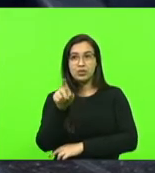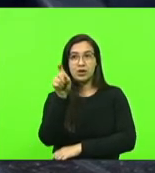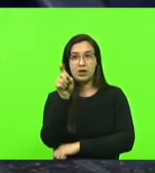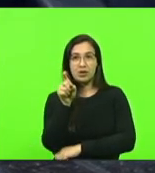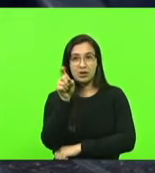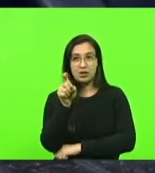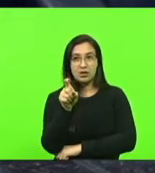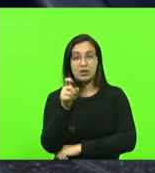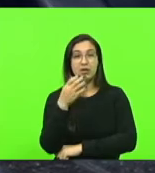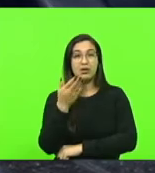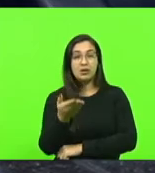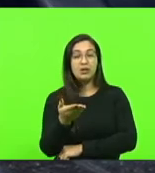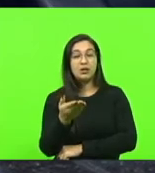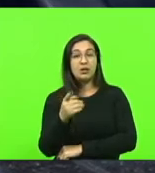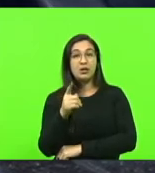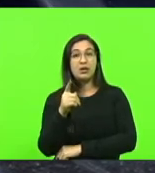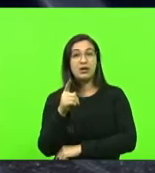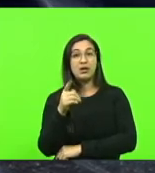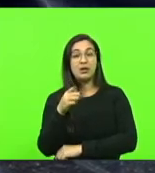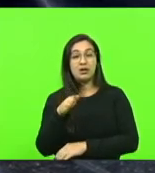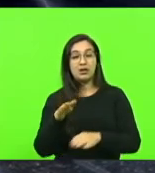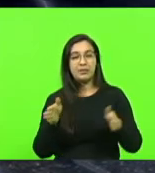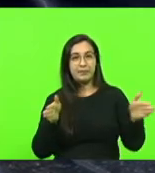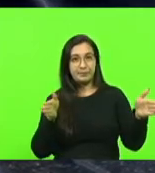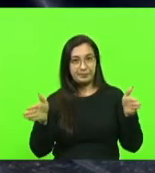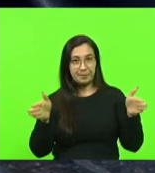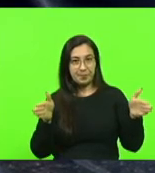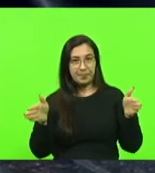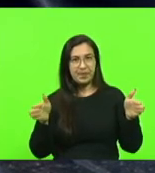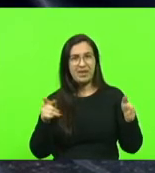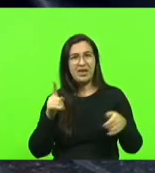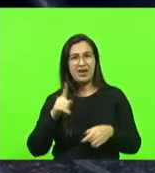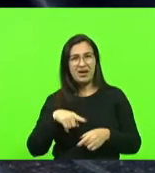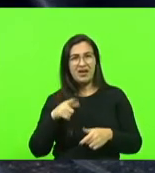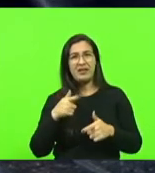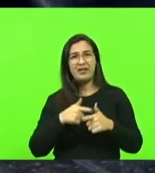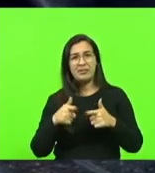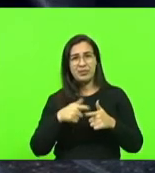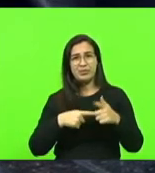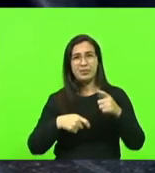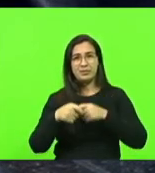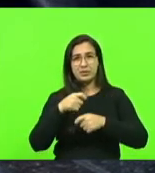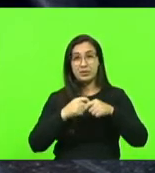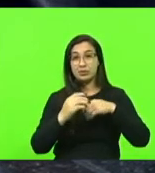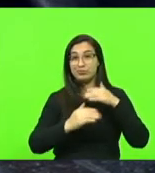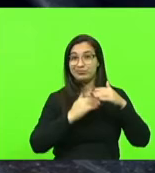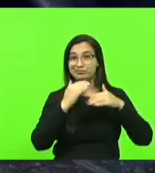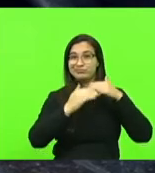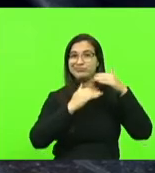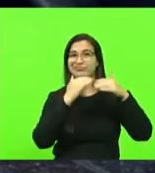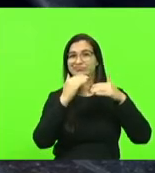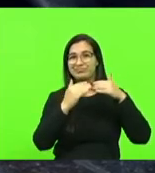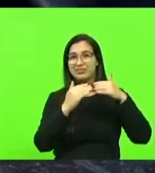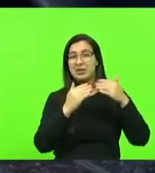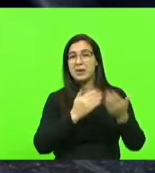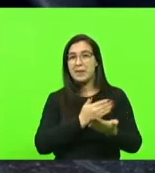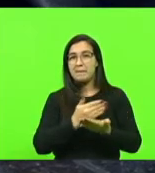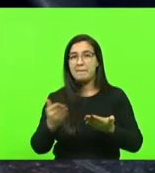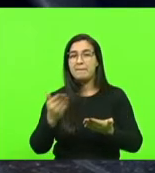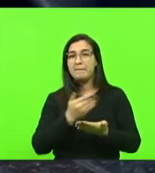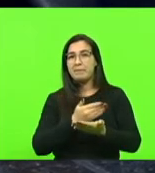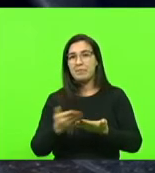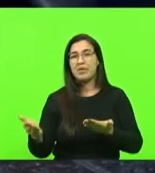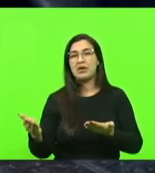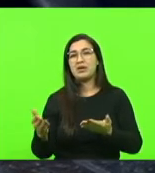Isso traz problemas econômicos, de desenvolvimento, de perda realmente de